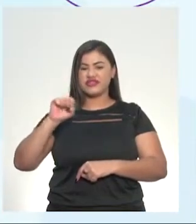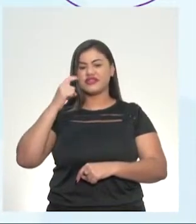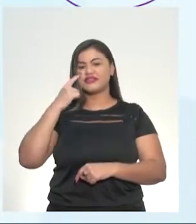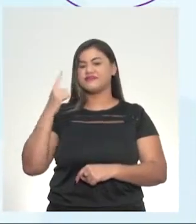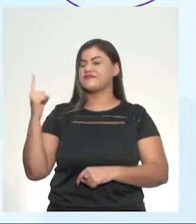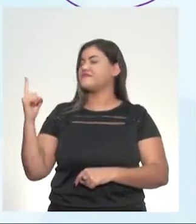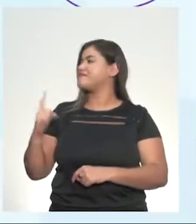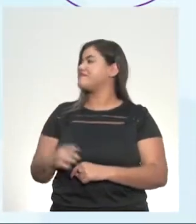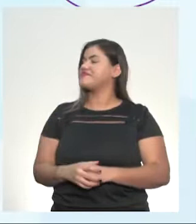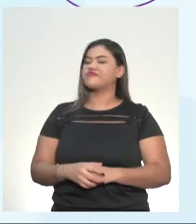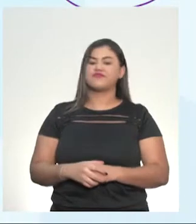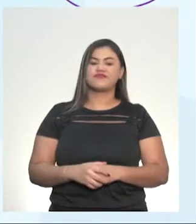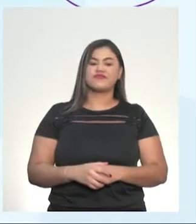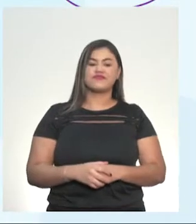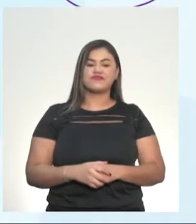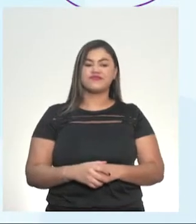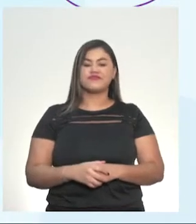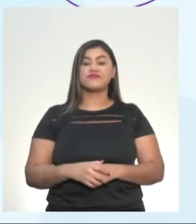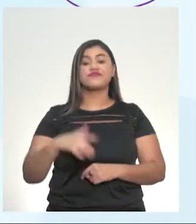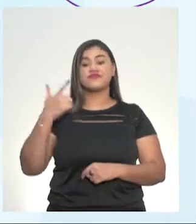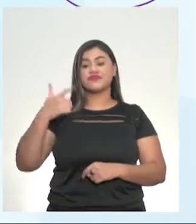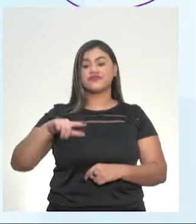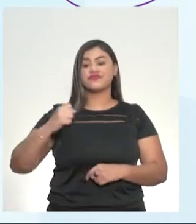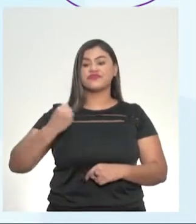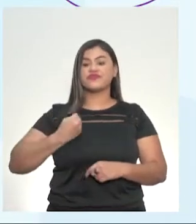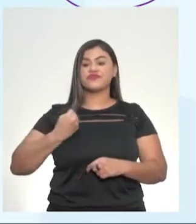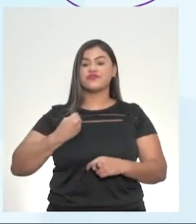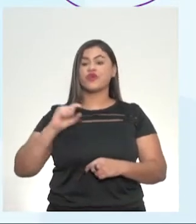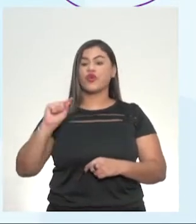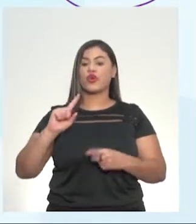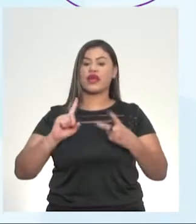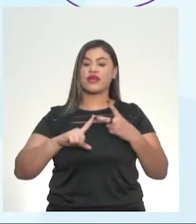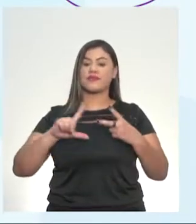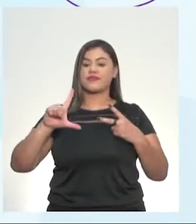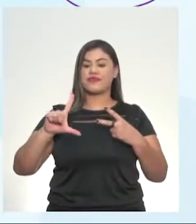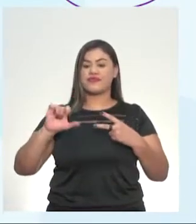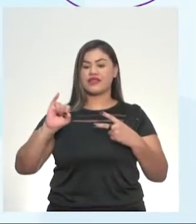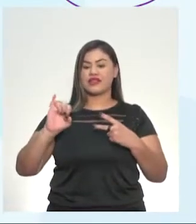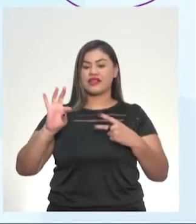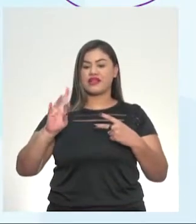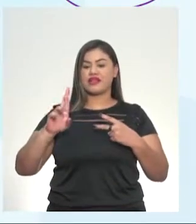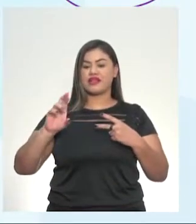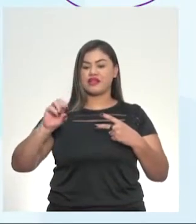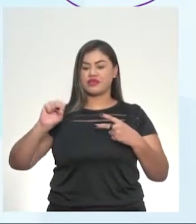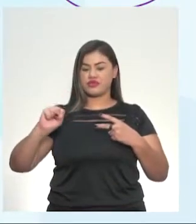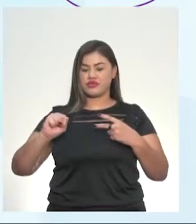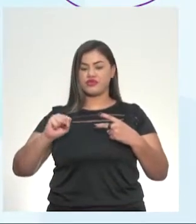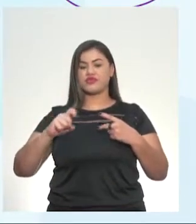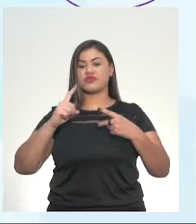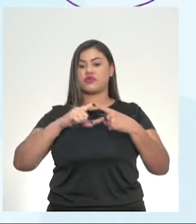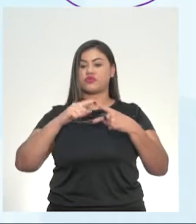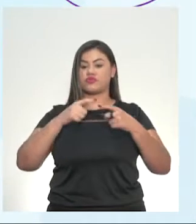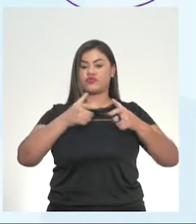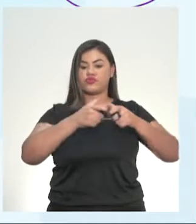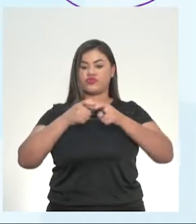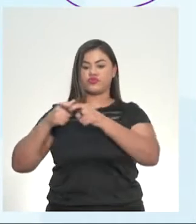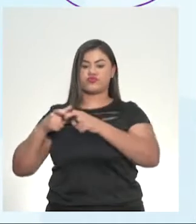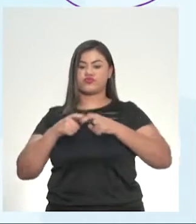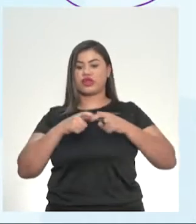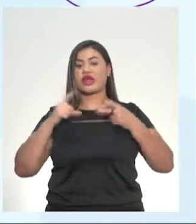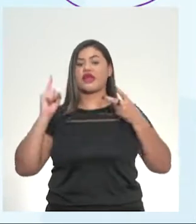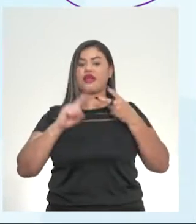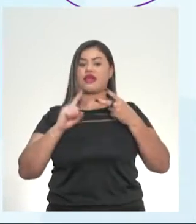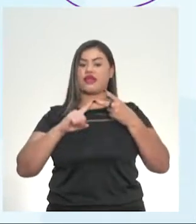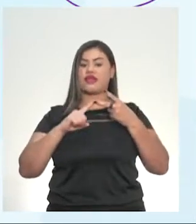Recipientes. E a outra grandeza, os litros. Muito bem. Então, nós temos